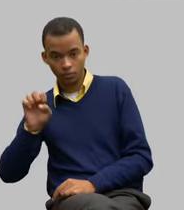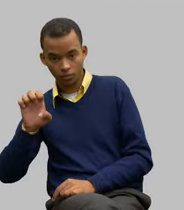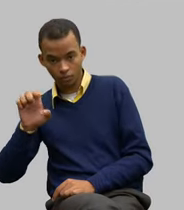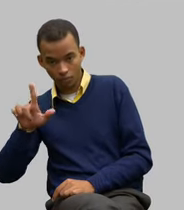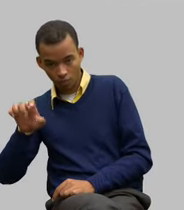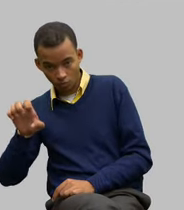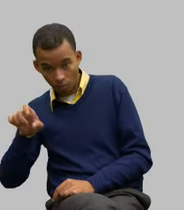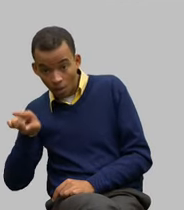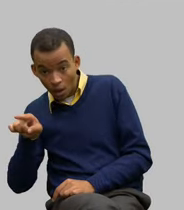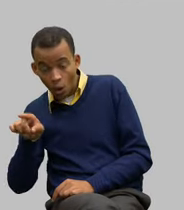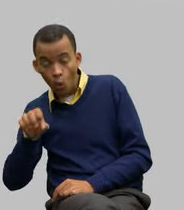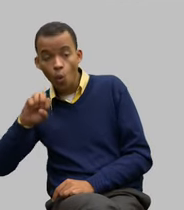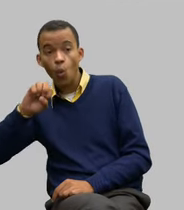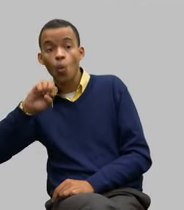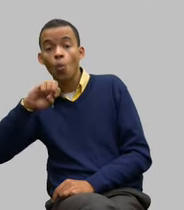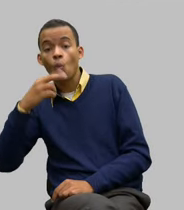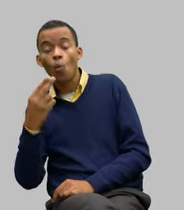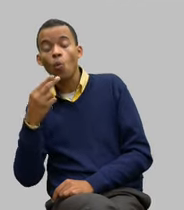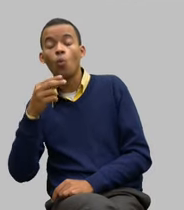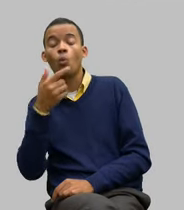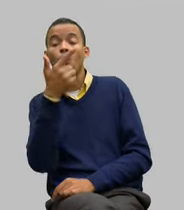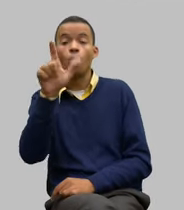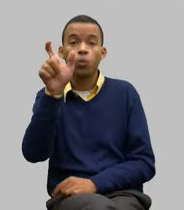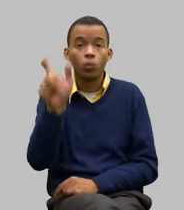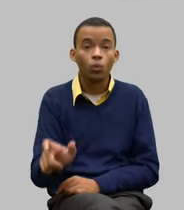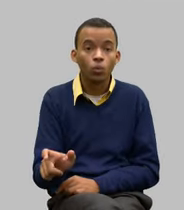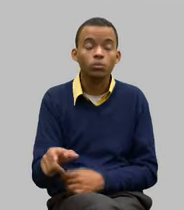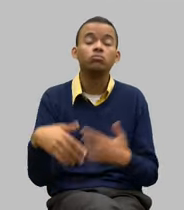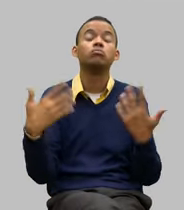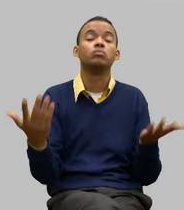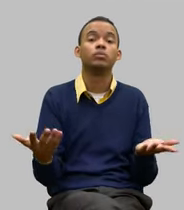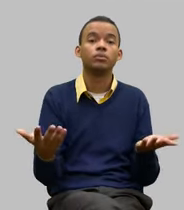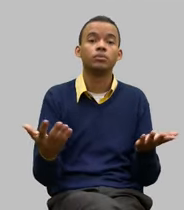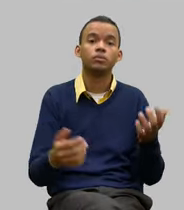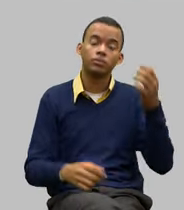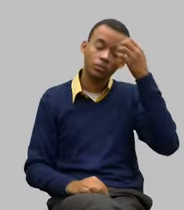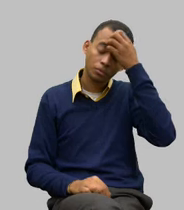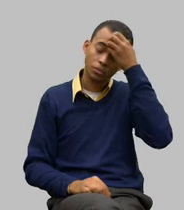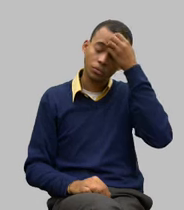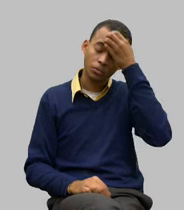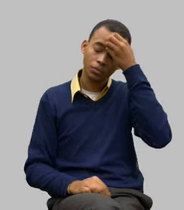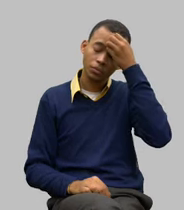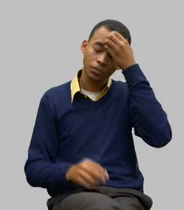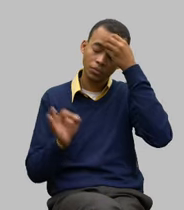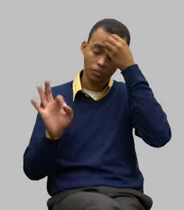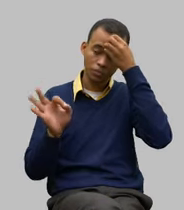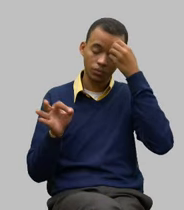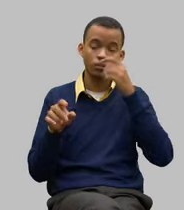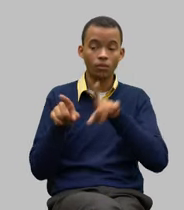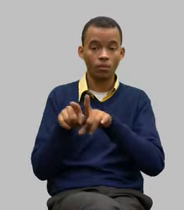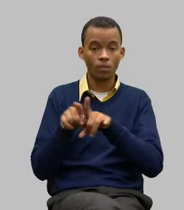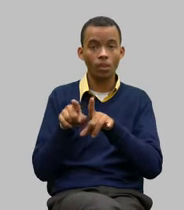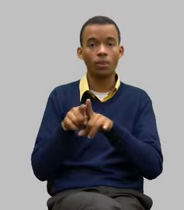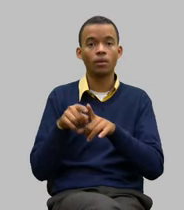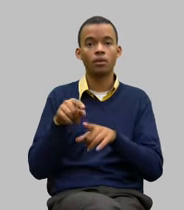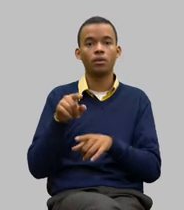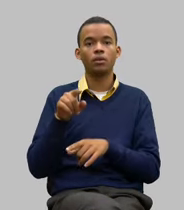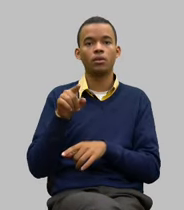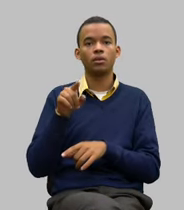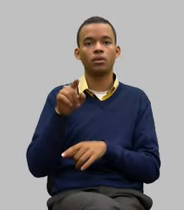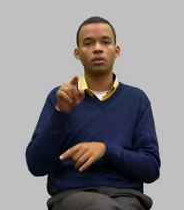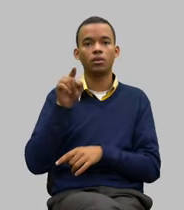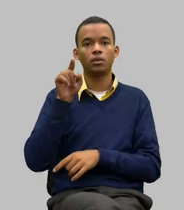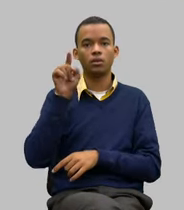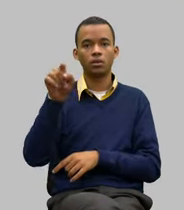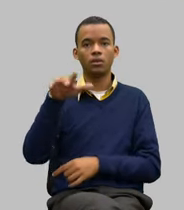ela né Nós vamos nós vamos rever sim Deputado e com relação ao lindia já tô recebendo informação aqui que isso a essas essas remoções